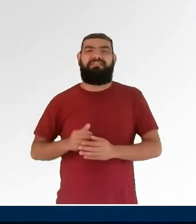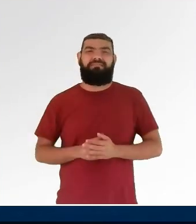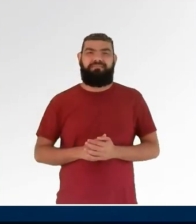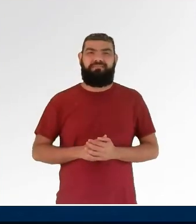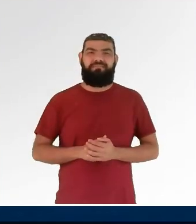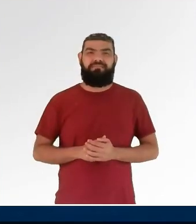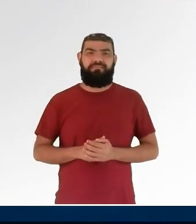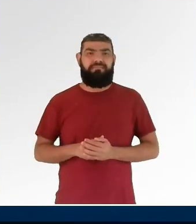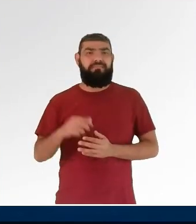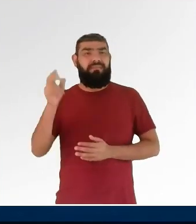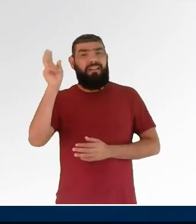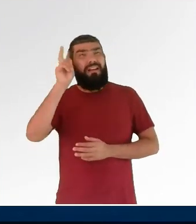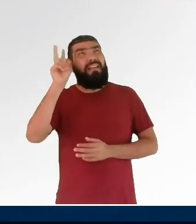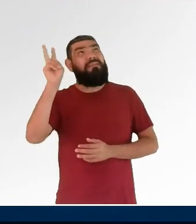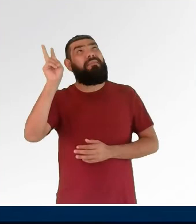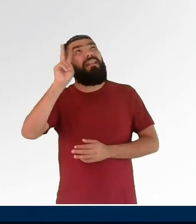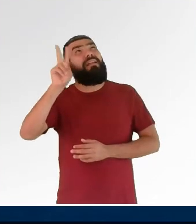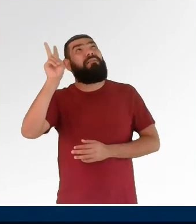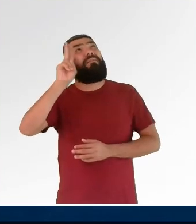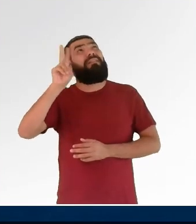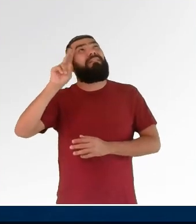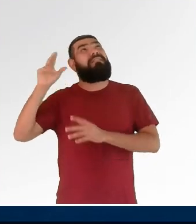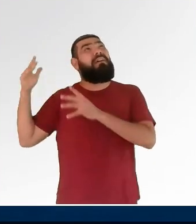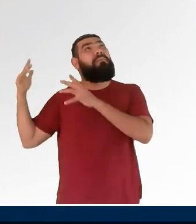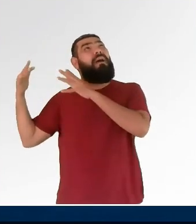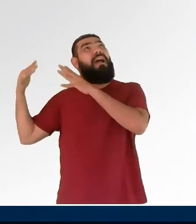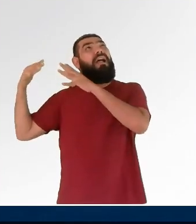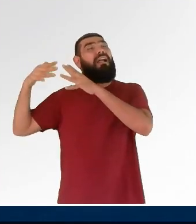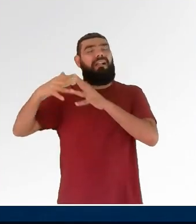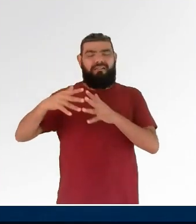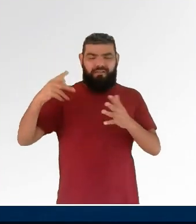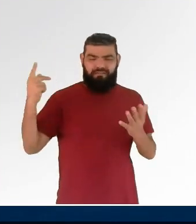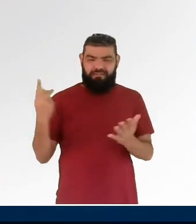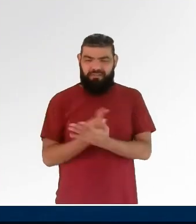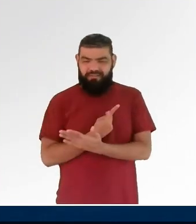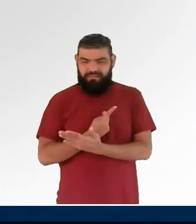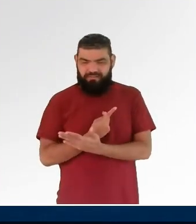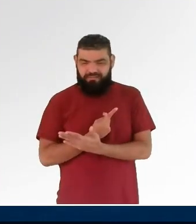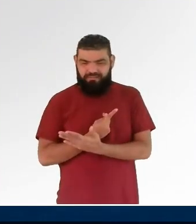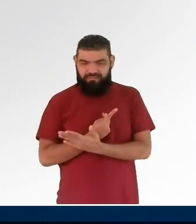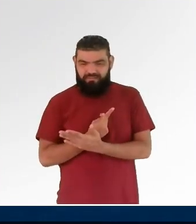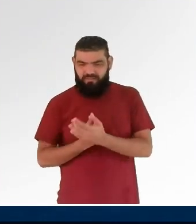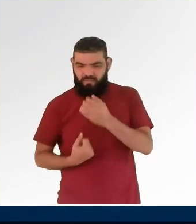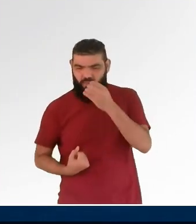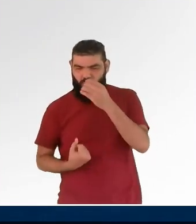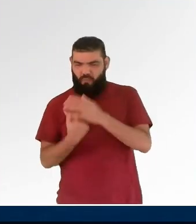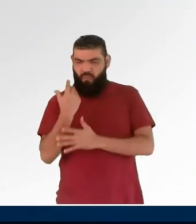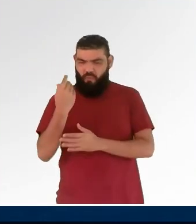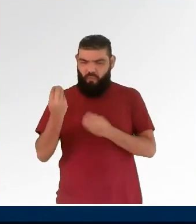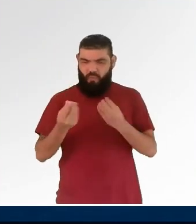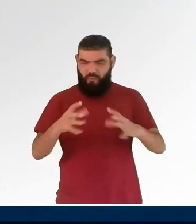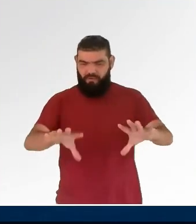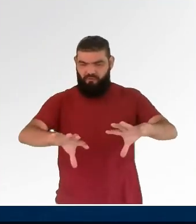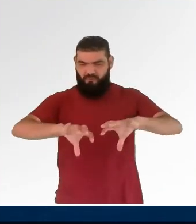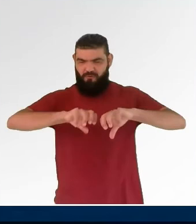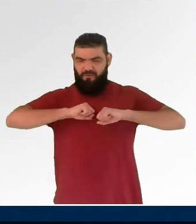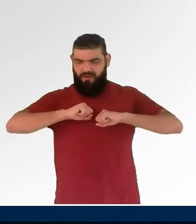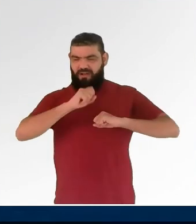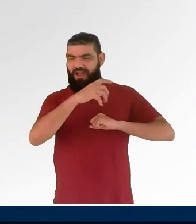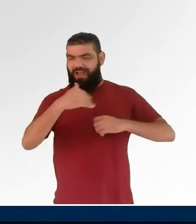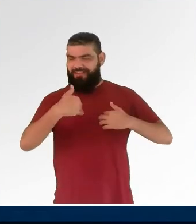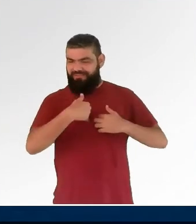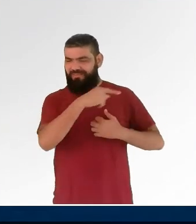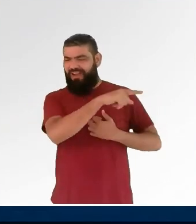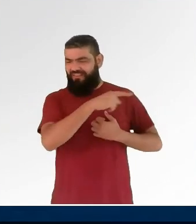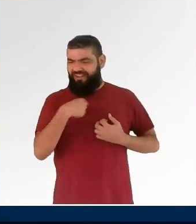esse conflito gerador do enredo. Aquilo que te motiva a escrever. Ora, aquele animal, professor, que nos